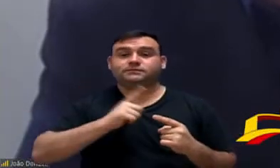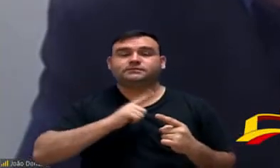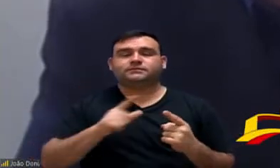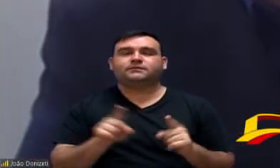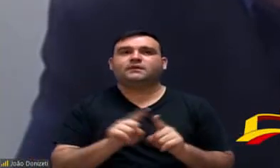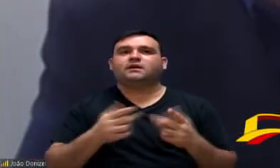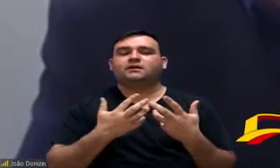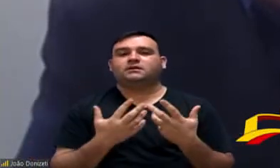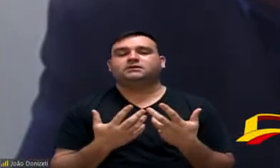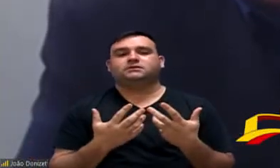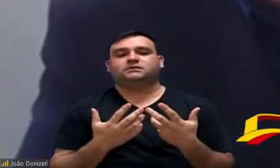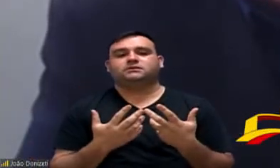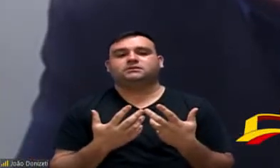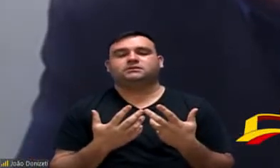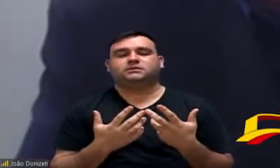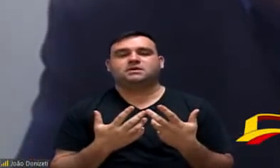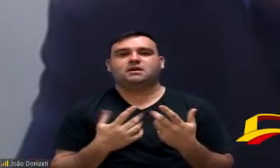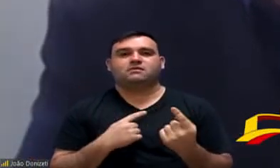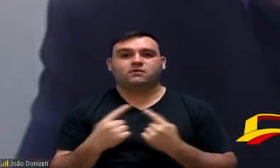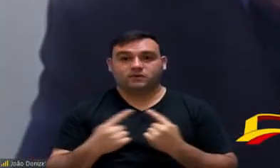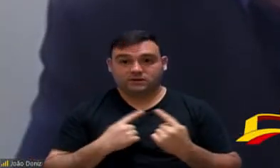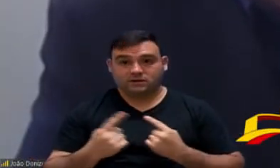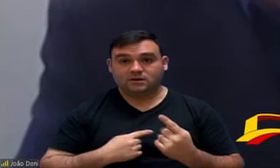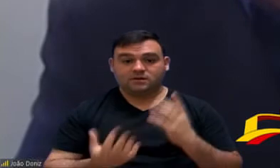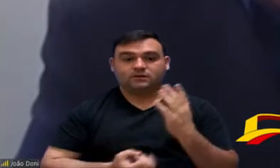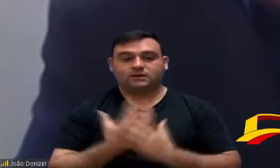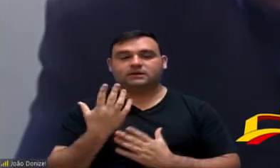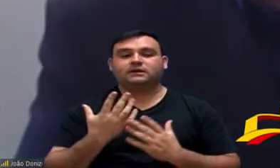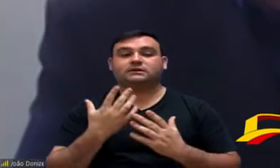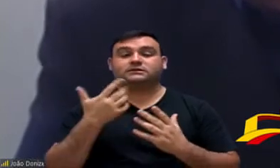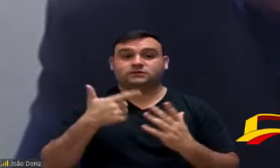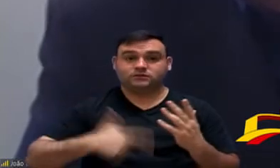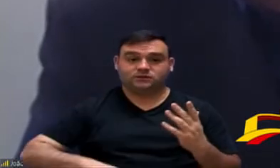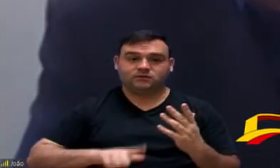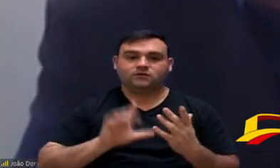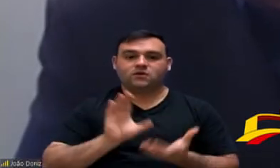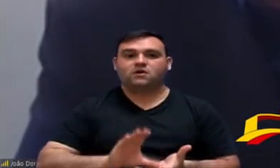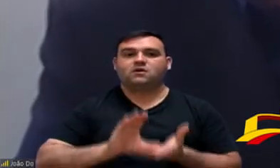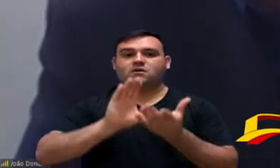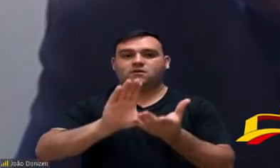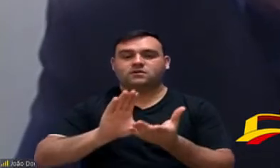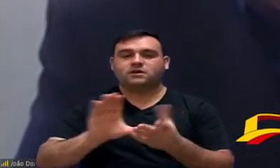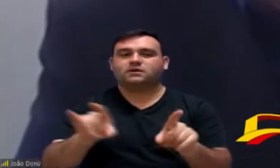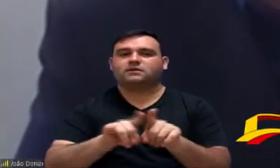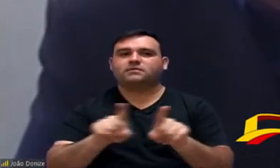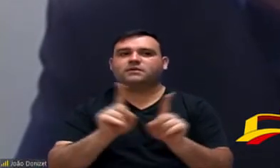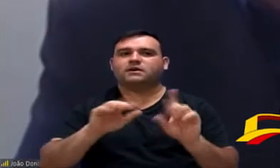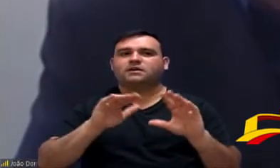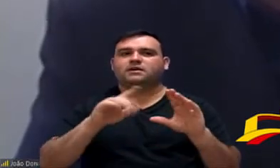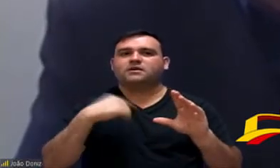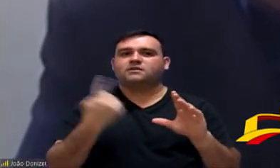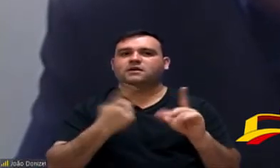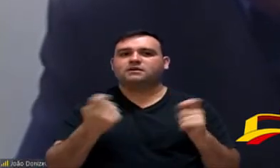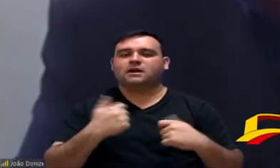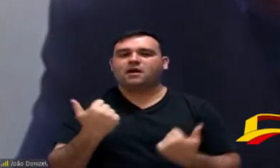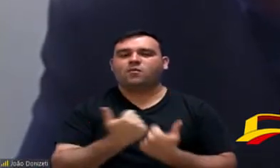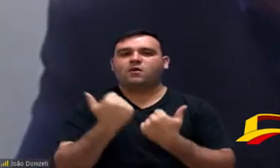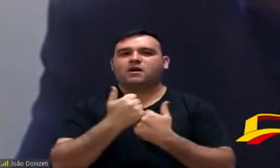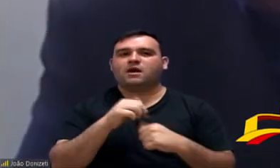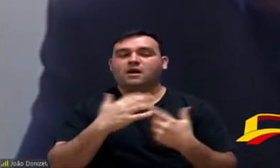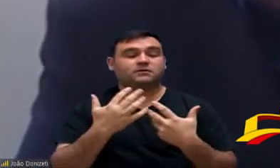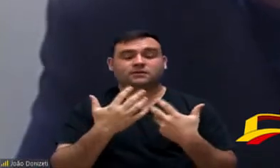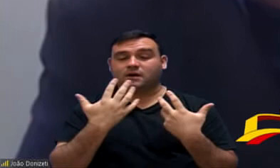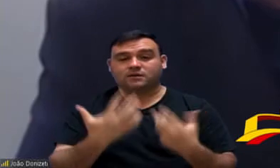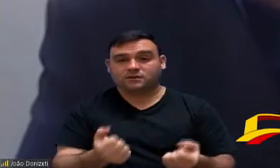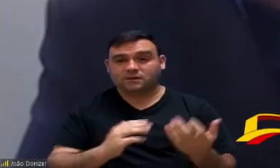a criação desse conselho, preferencialmente possamos apoiar,